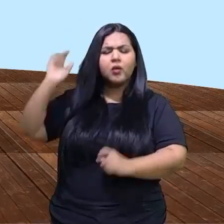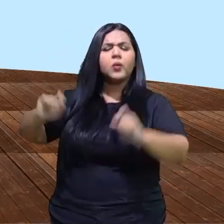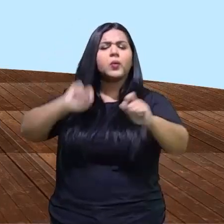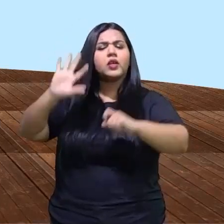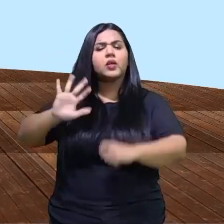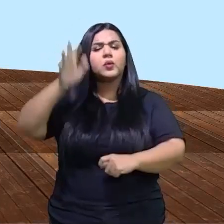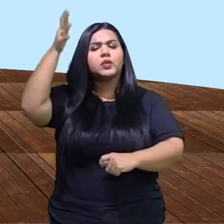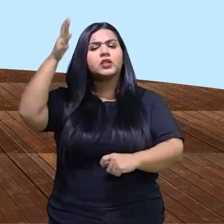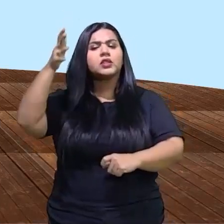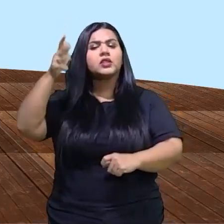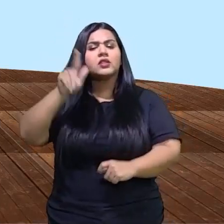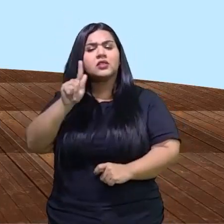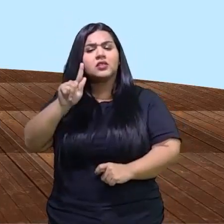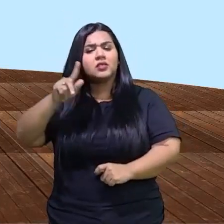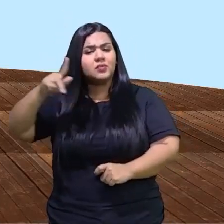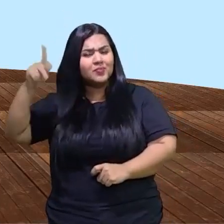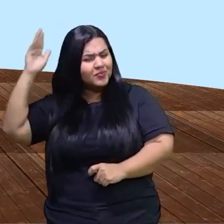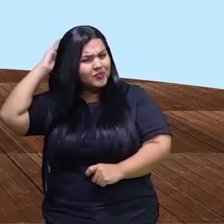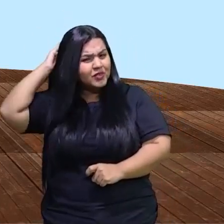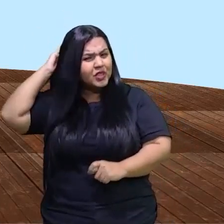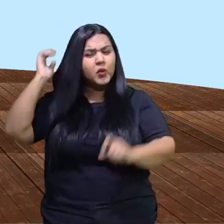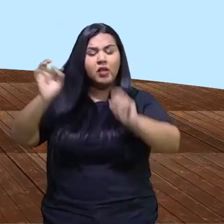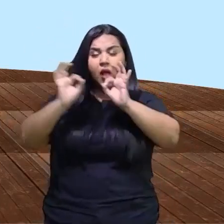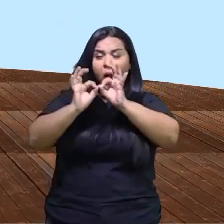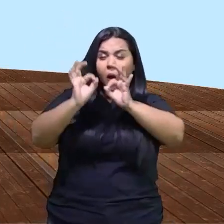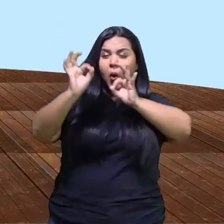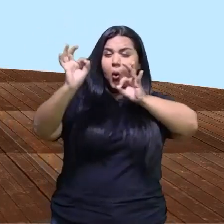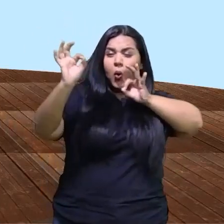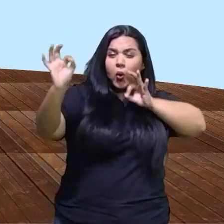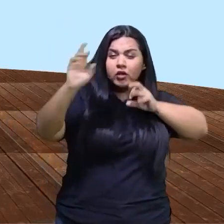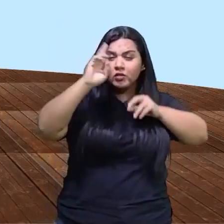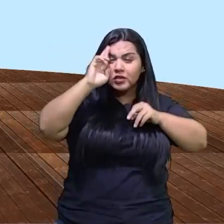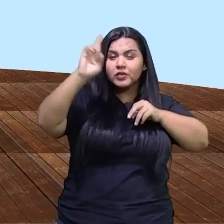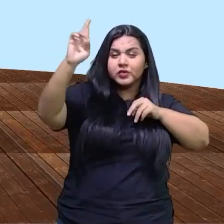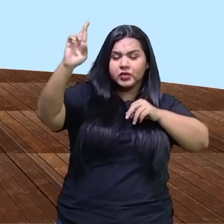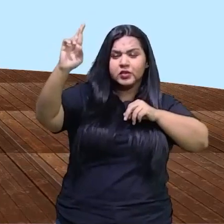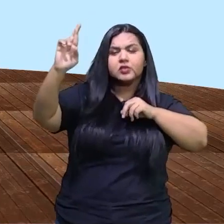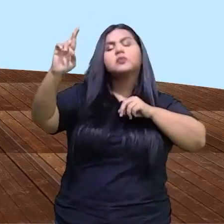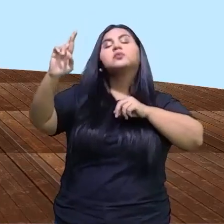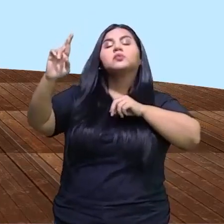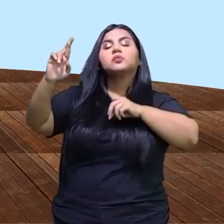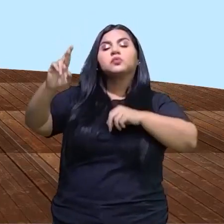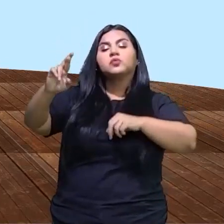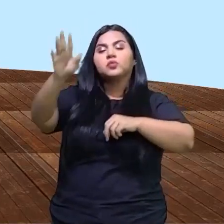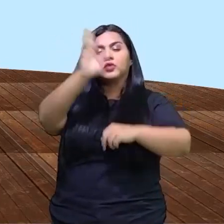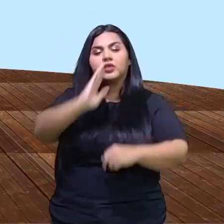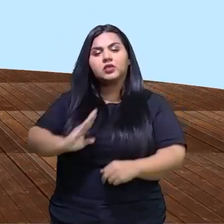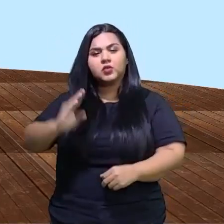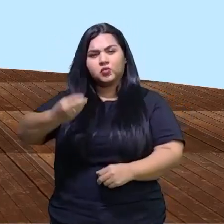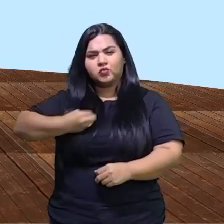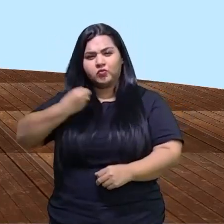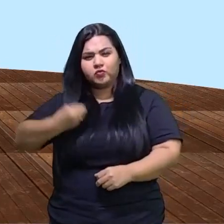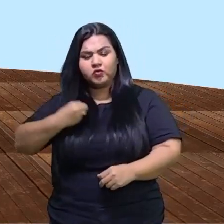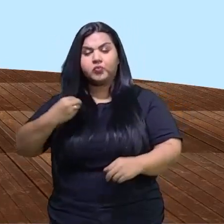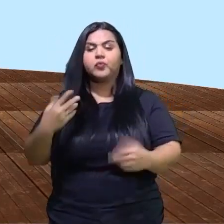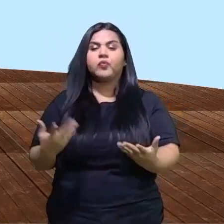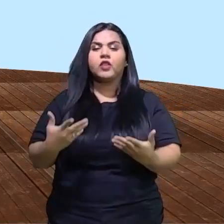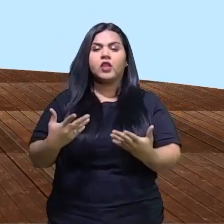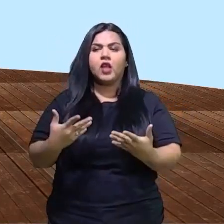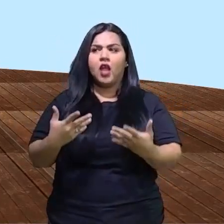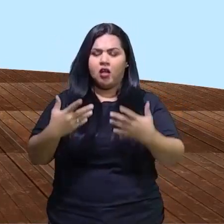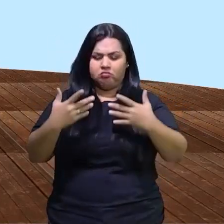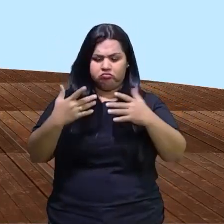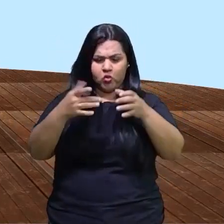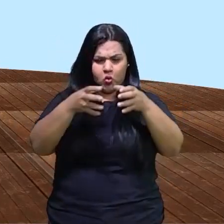o Grão-Pará, que ficava muito longe de onde os líderes do Brasil moravam. E aí dois grupos começaram a